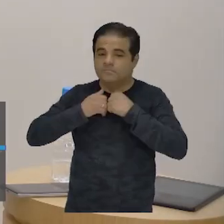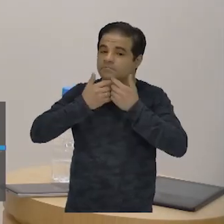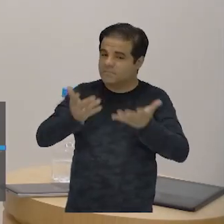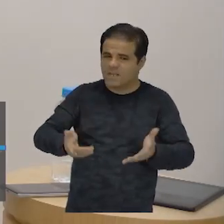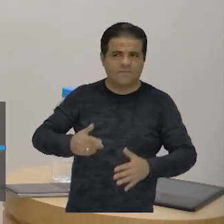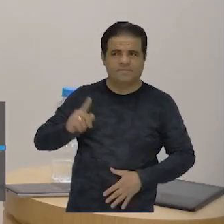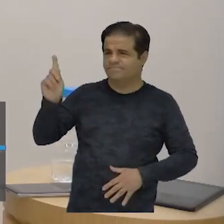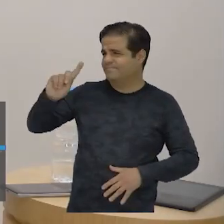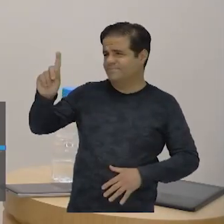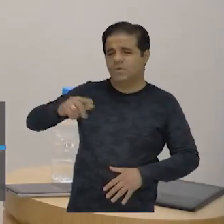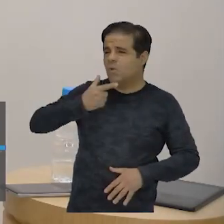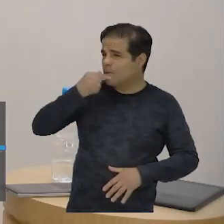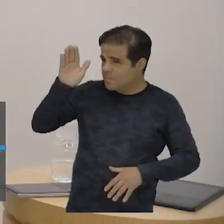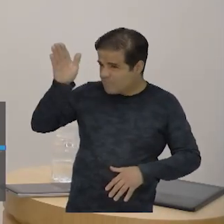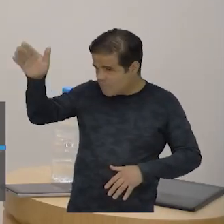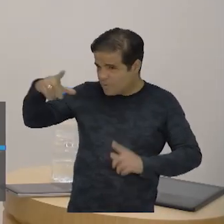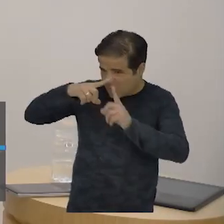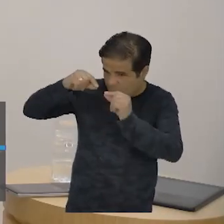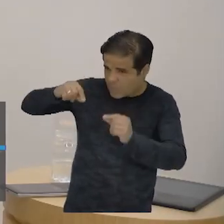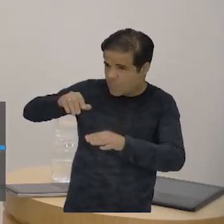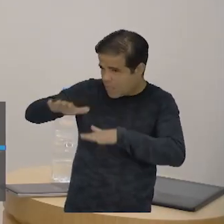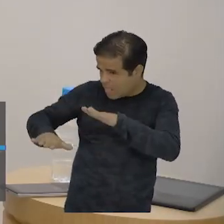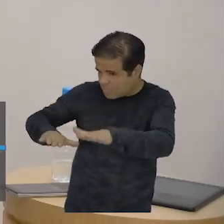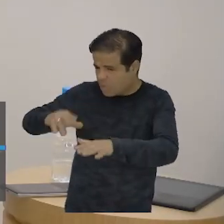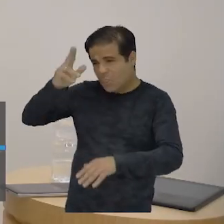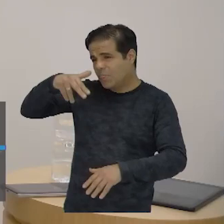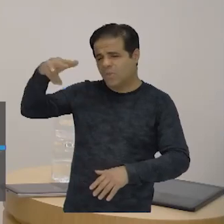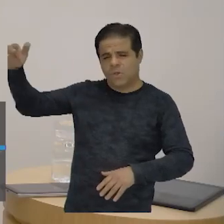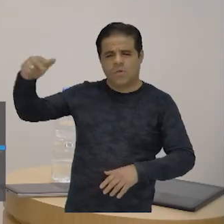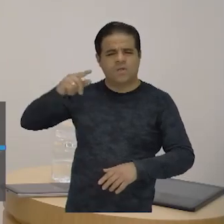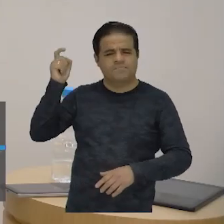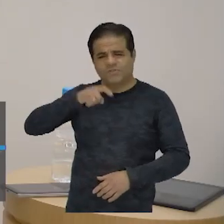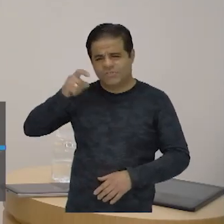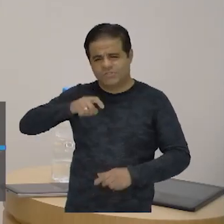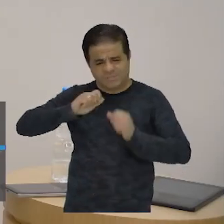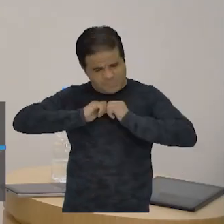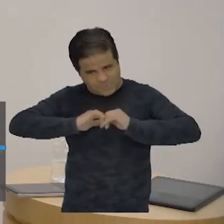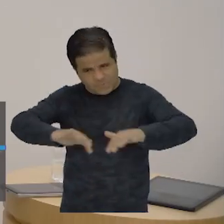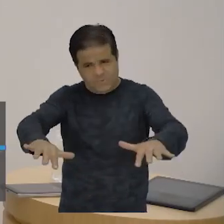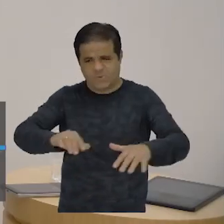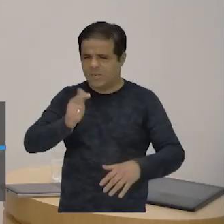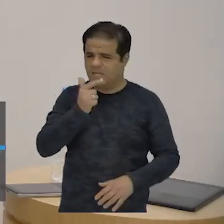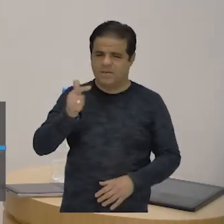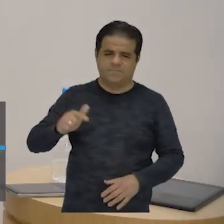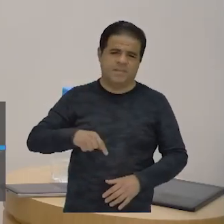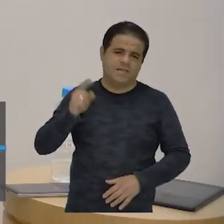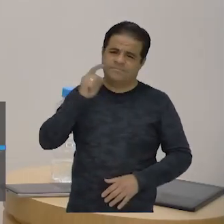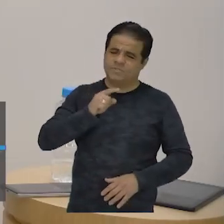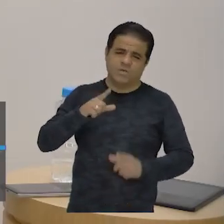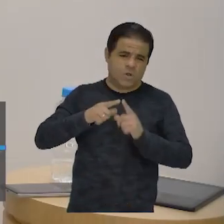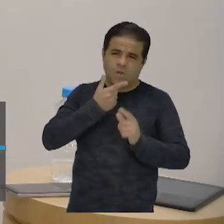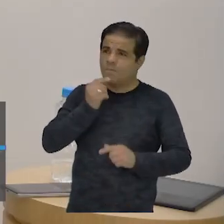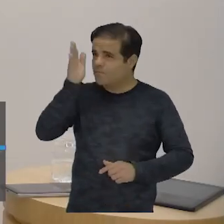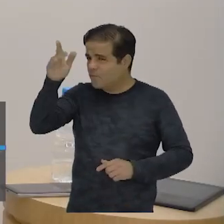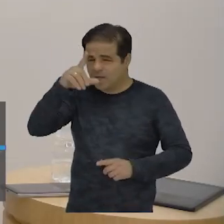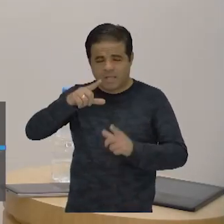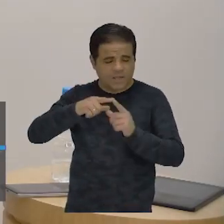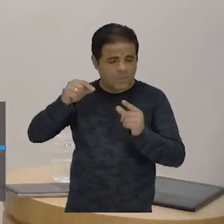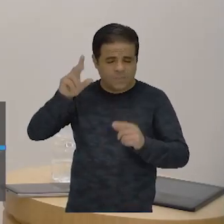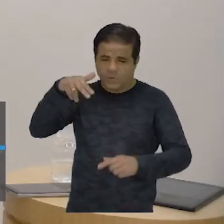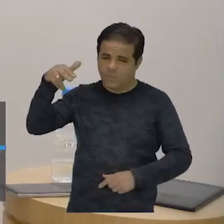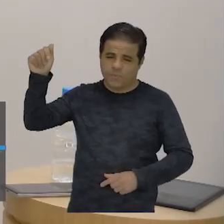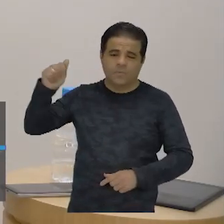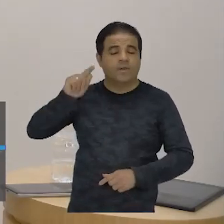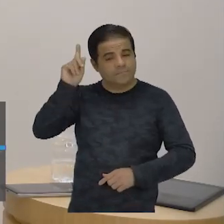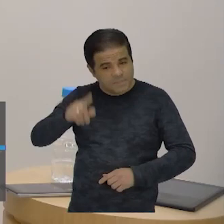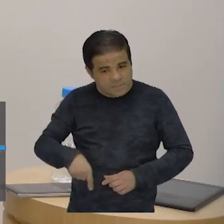tem tudo. O homem pisou na Lua, foi até lá. E aí espalha a notícia falsa. Olha, não existe homem na Lua. Mas isso aí ou seja, foi